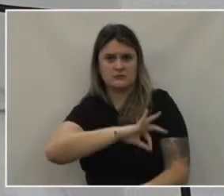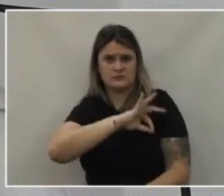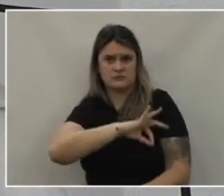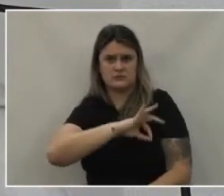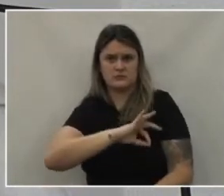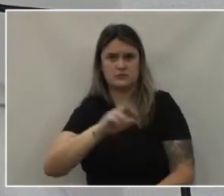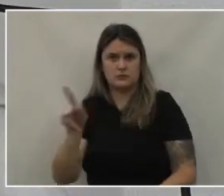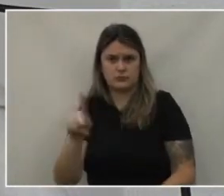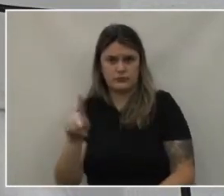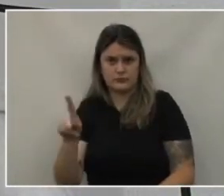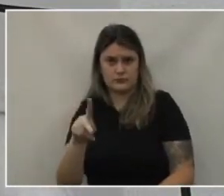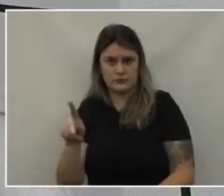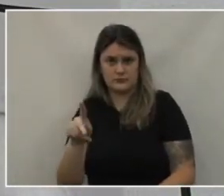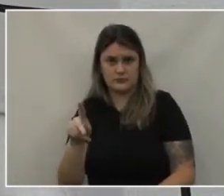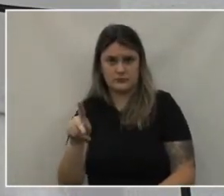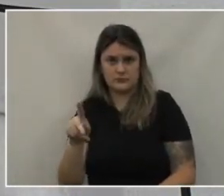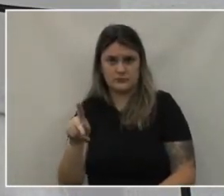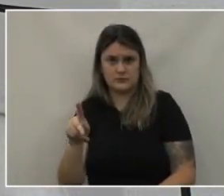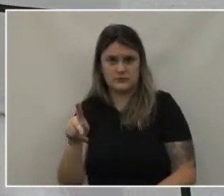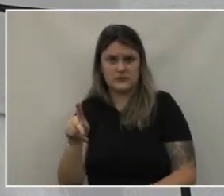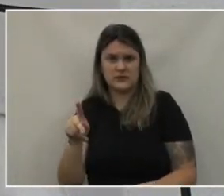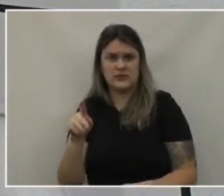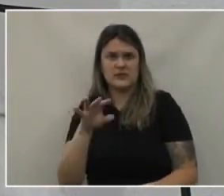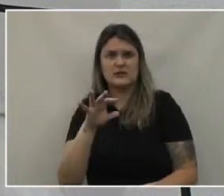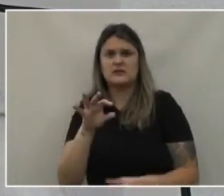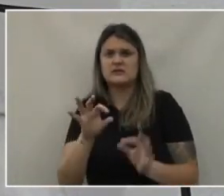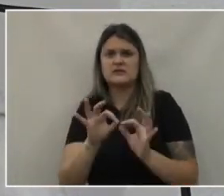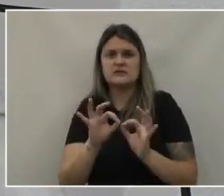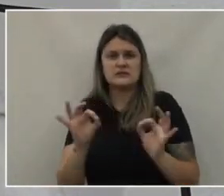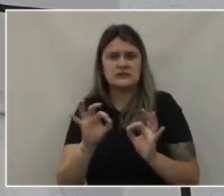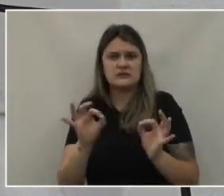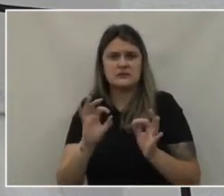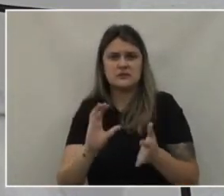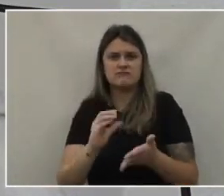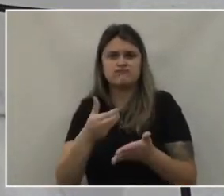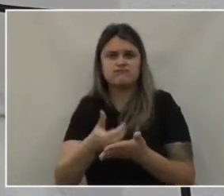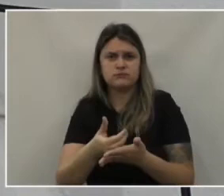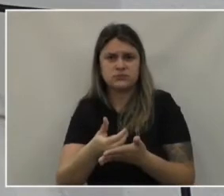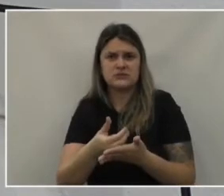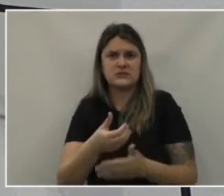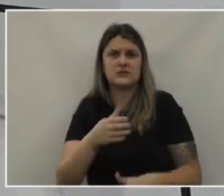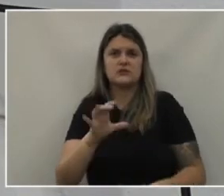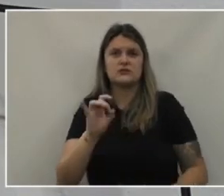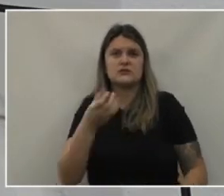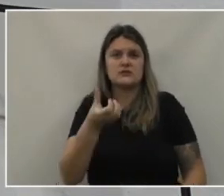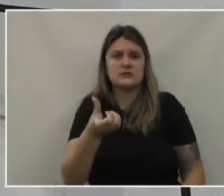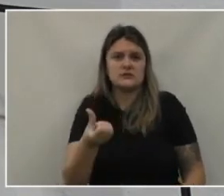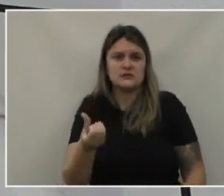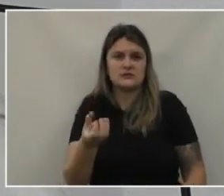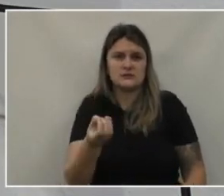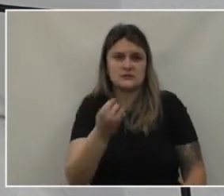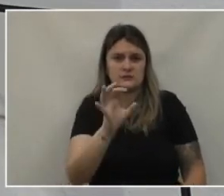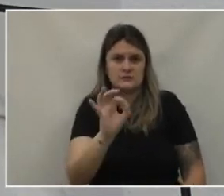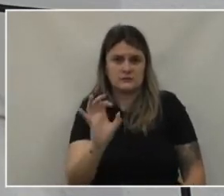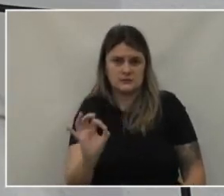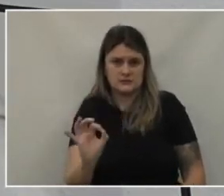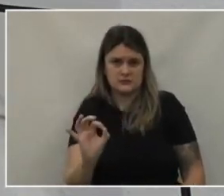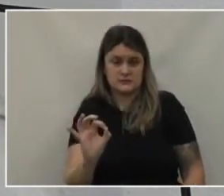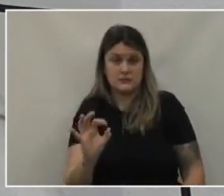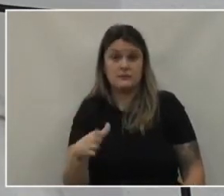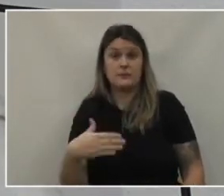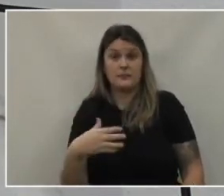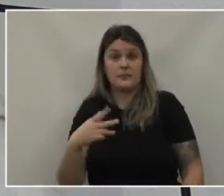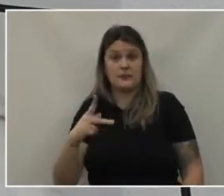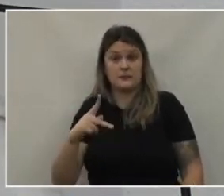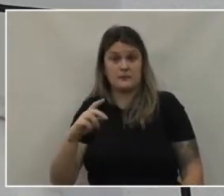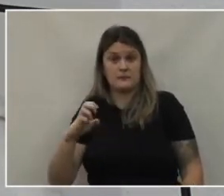dos profissionais da educação. O mínimo que deve ser investido na folha é 60%. A PEC,